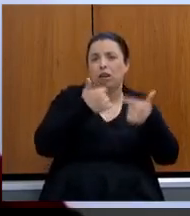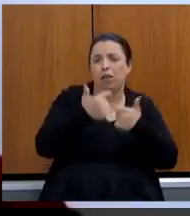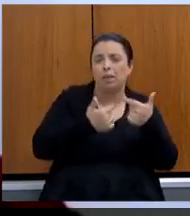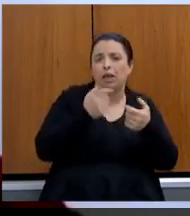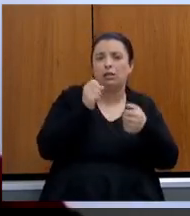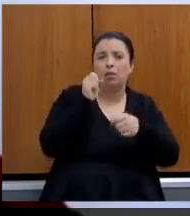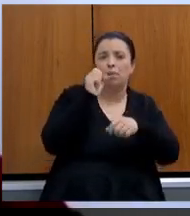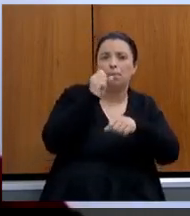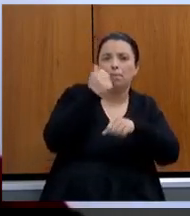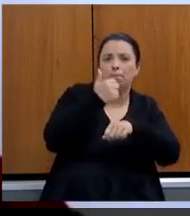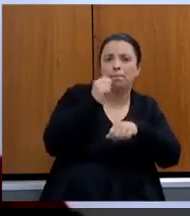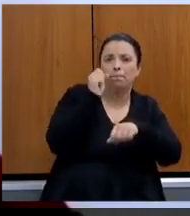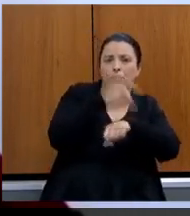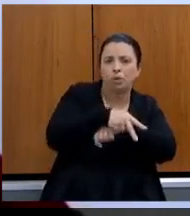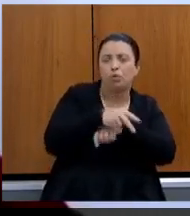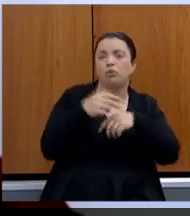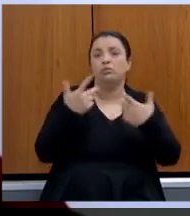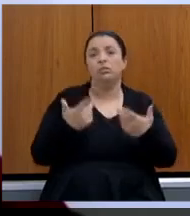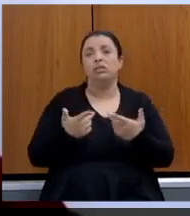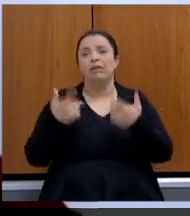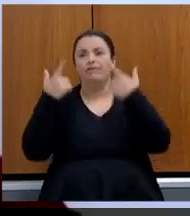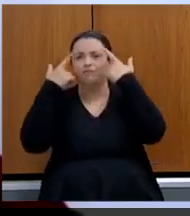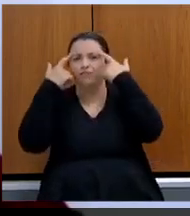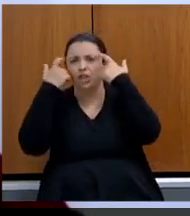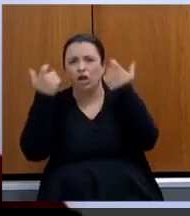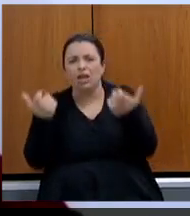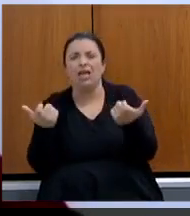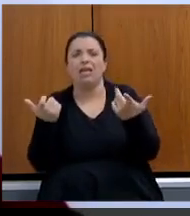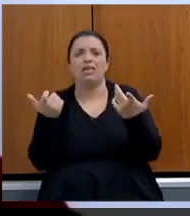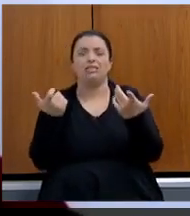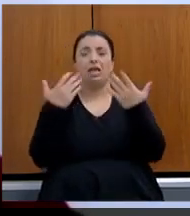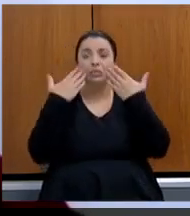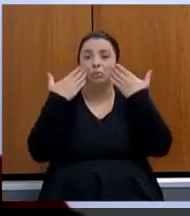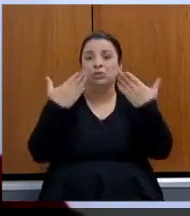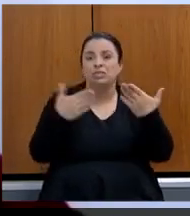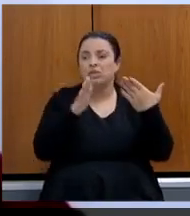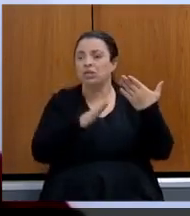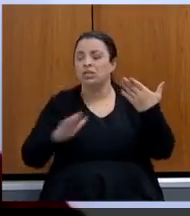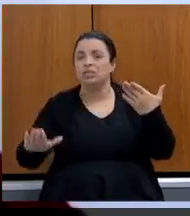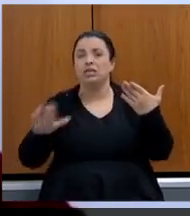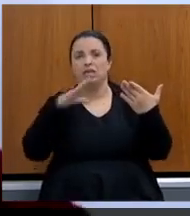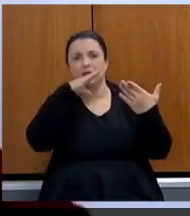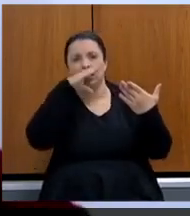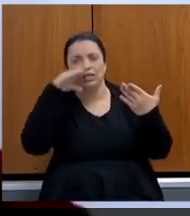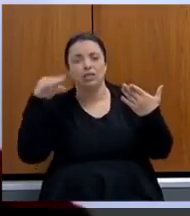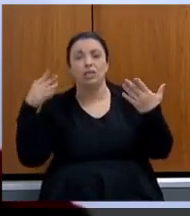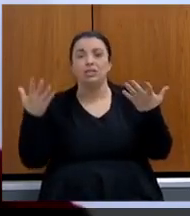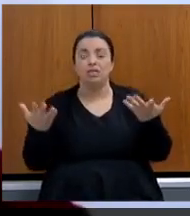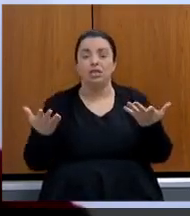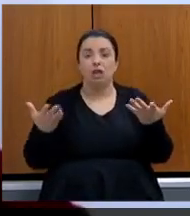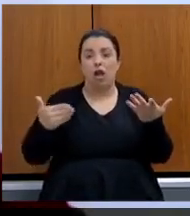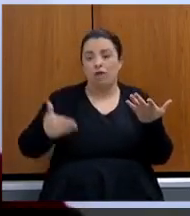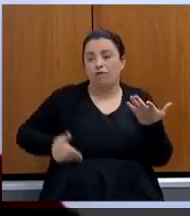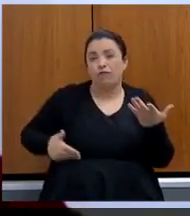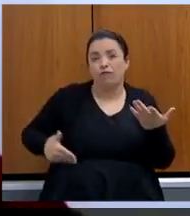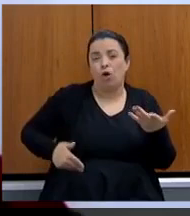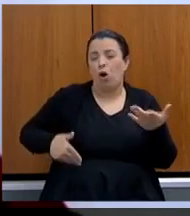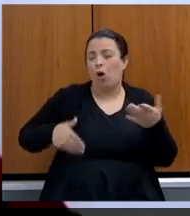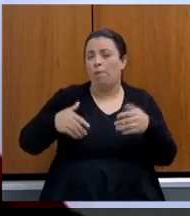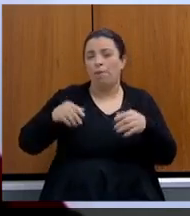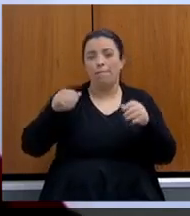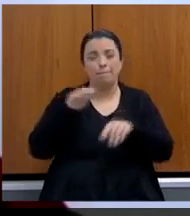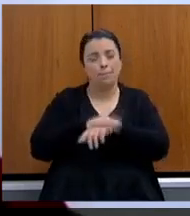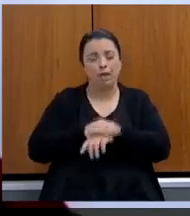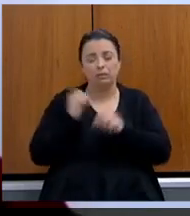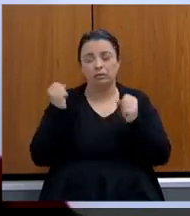crianças e adolescentes das questões de violência o aumento da some é e como que todos